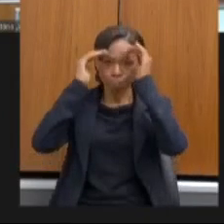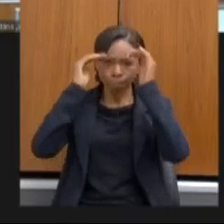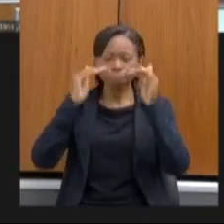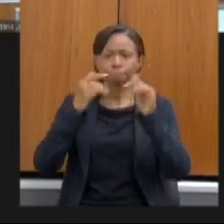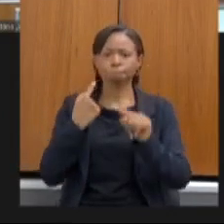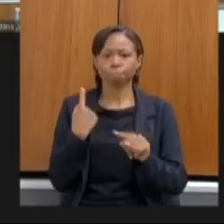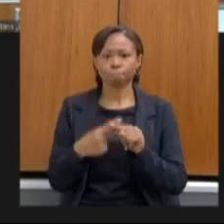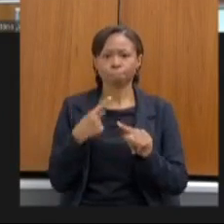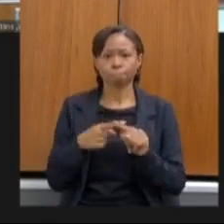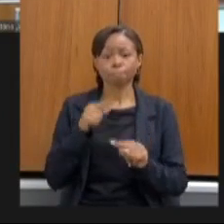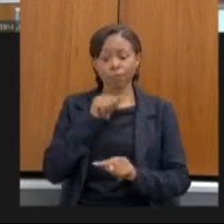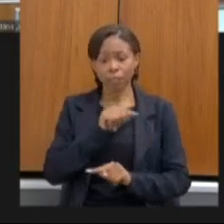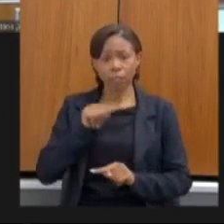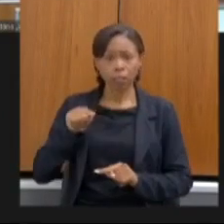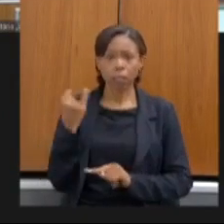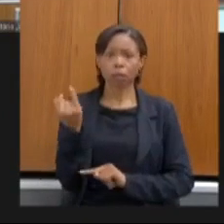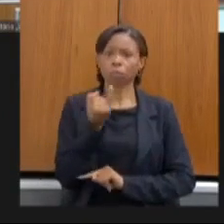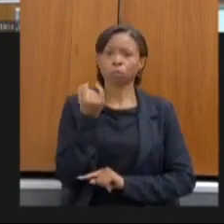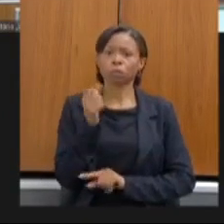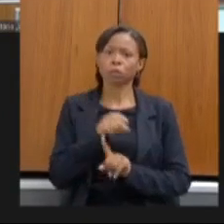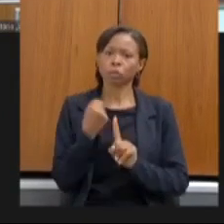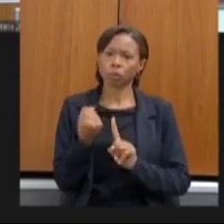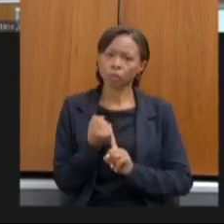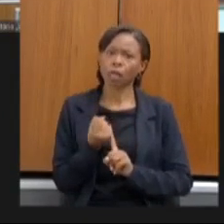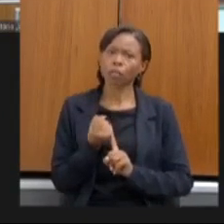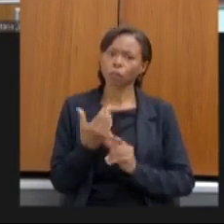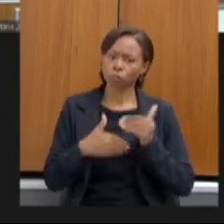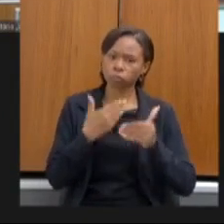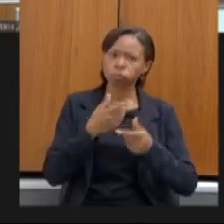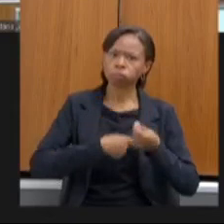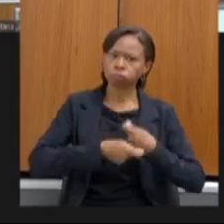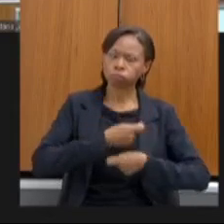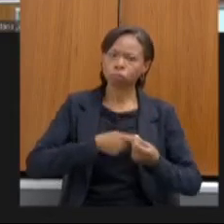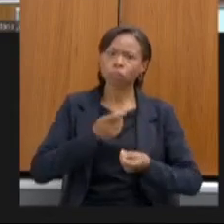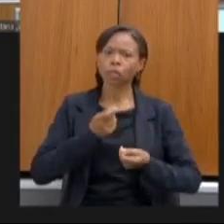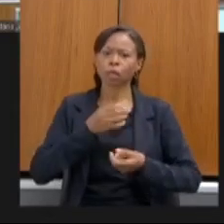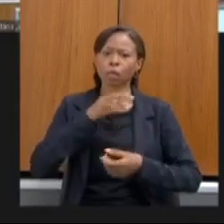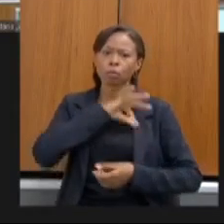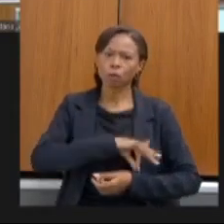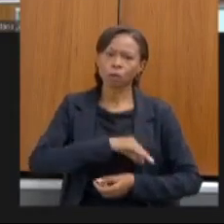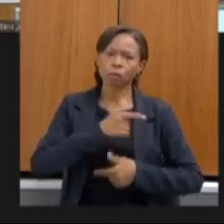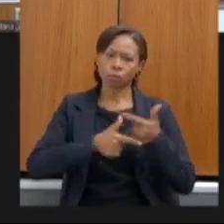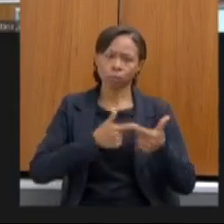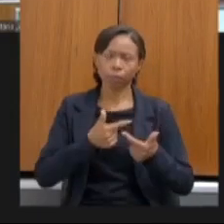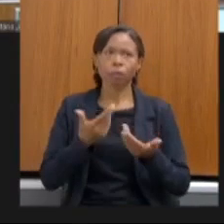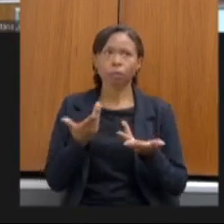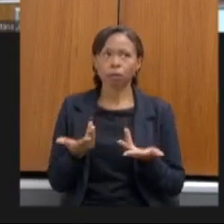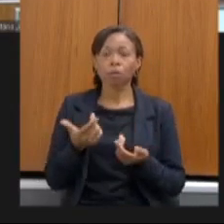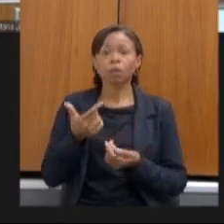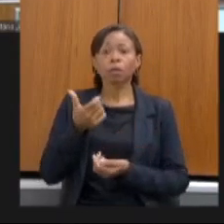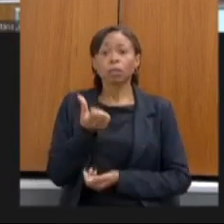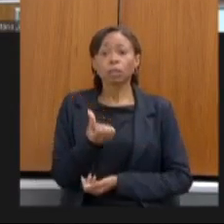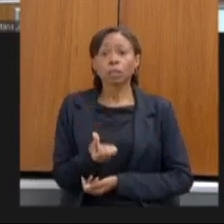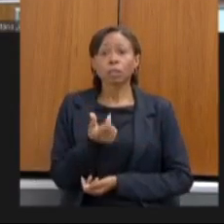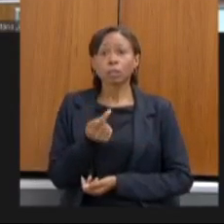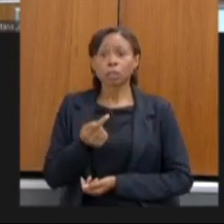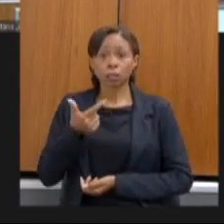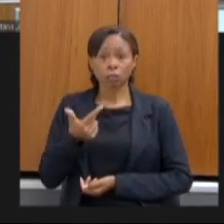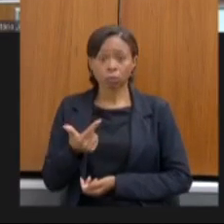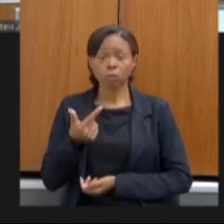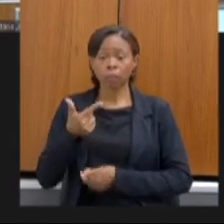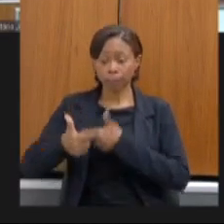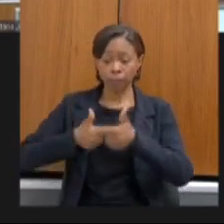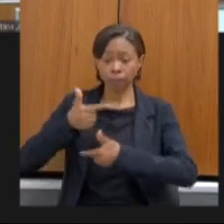função de gerar riqueza emprego e renda dispensamos 642 atividades de